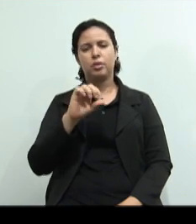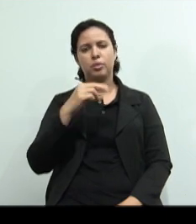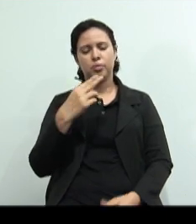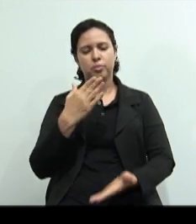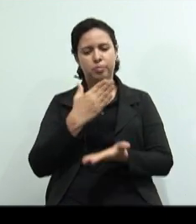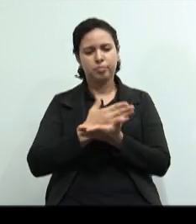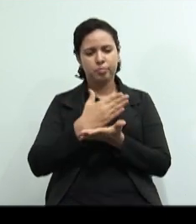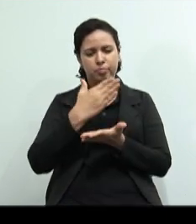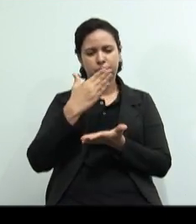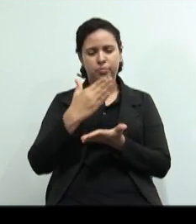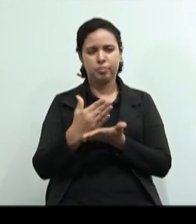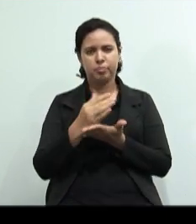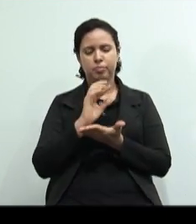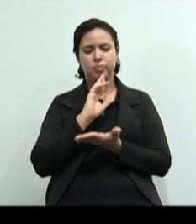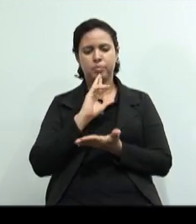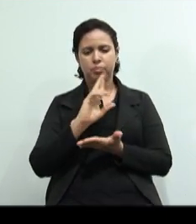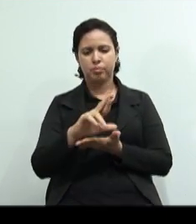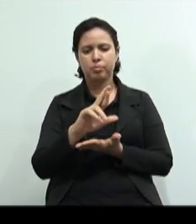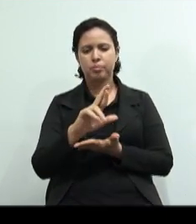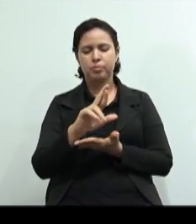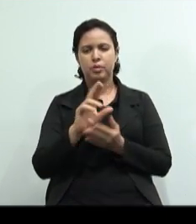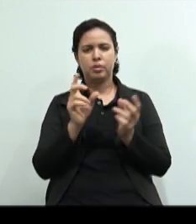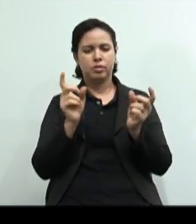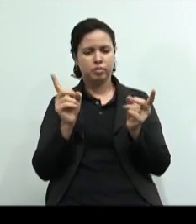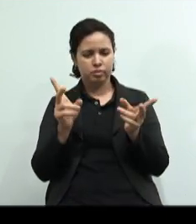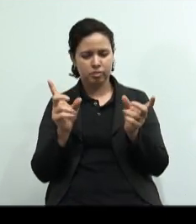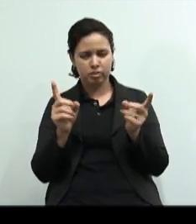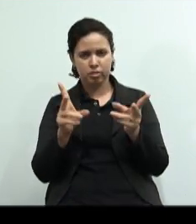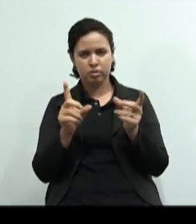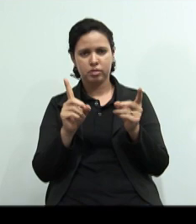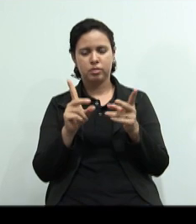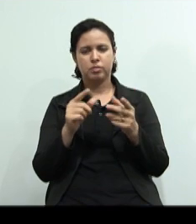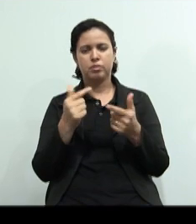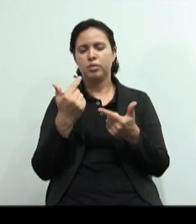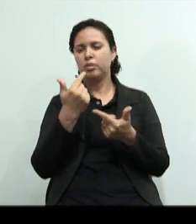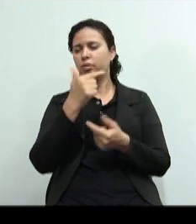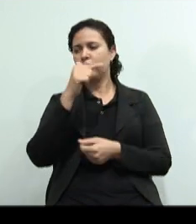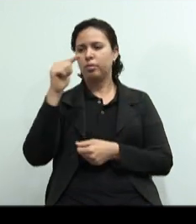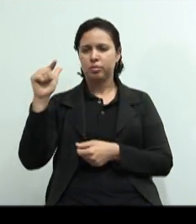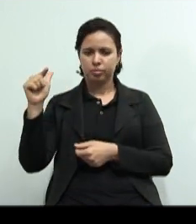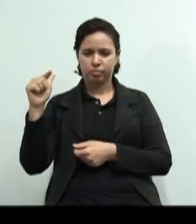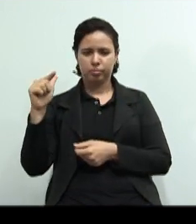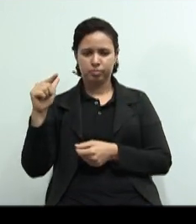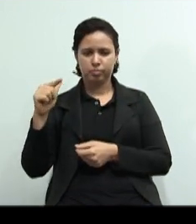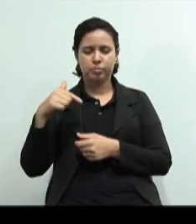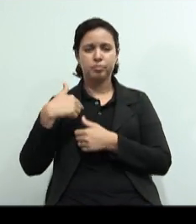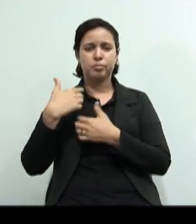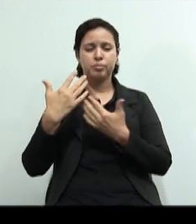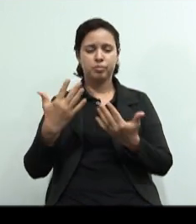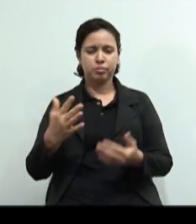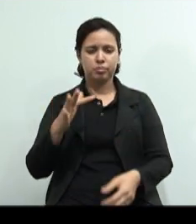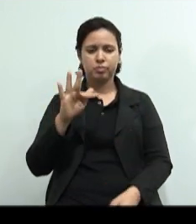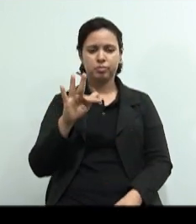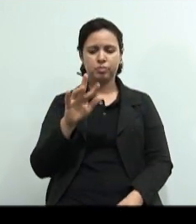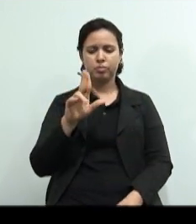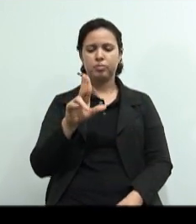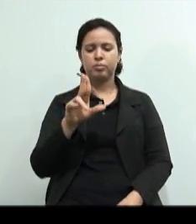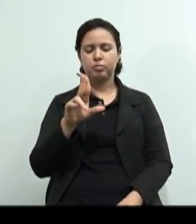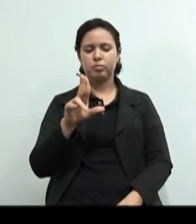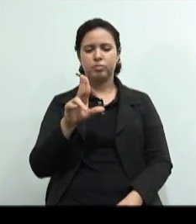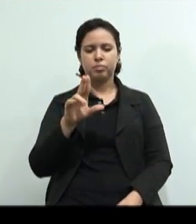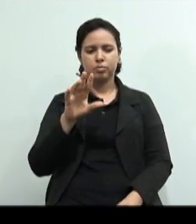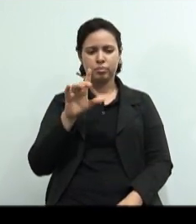etapas de uma operação, de vendas, dentre outras. Então, o fluxograma é como se